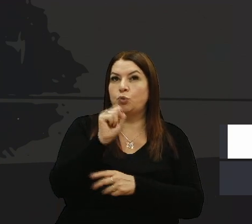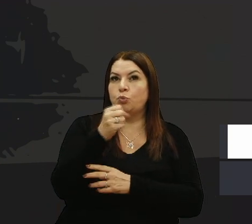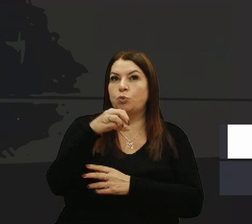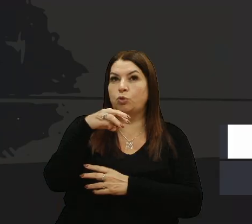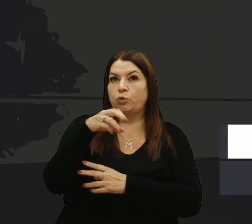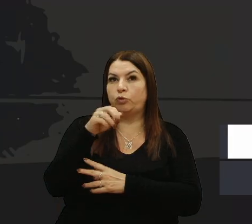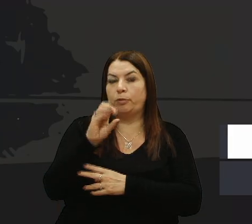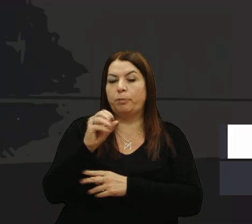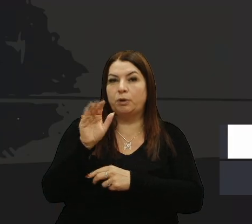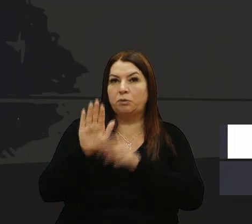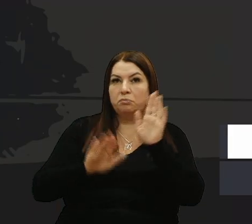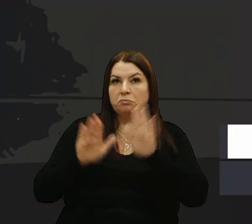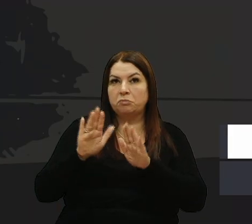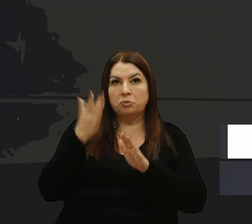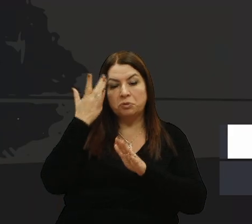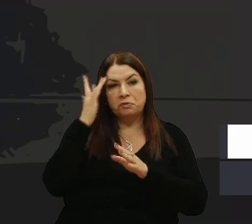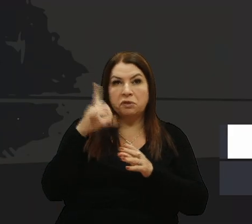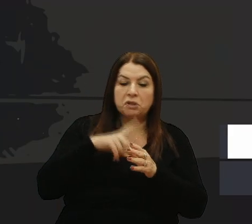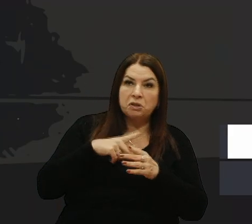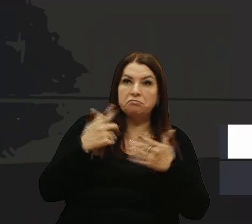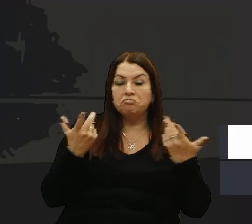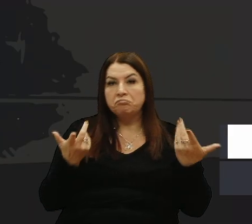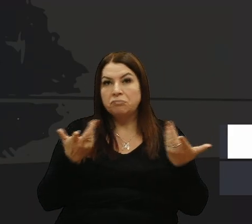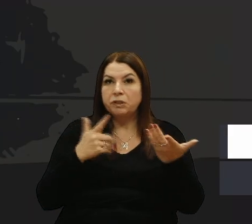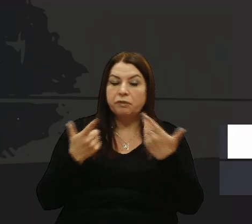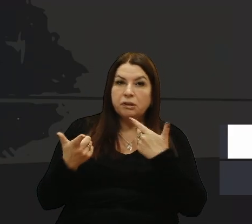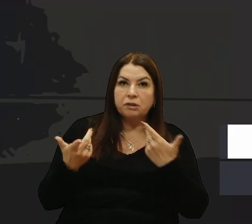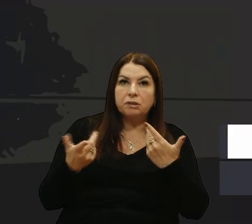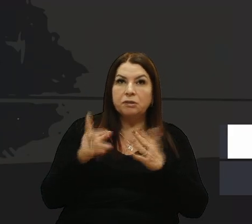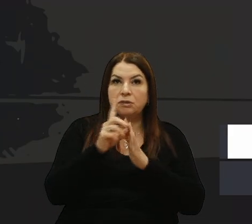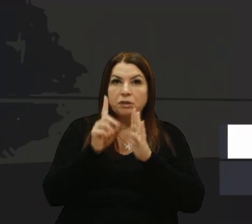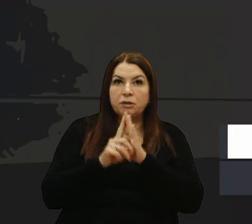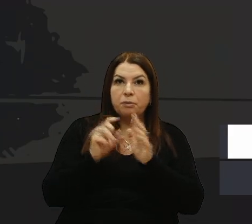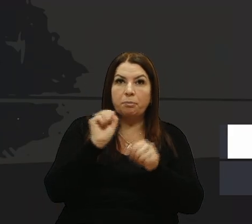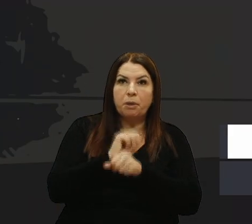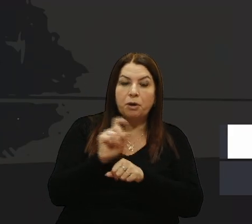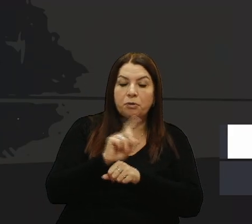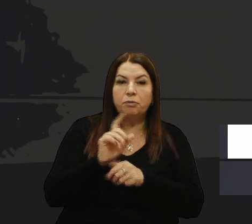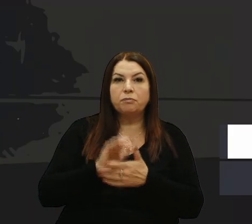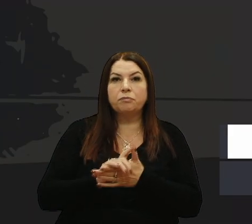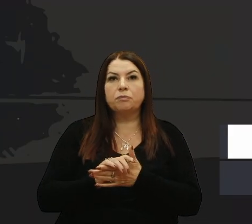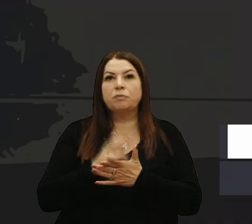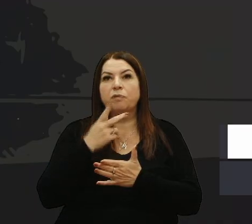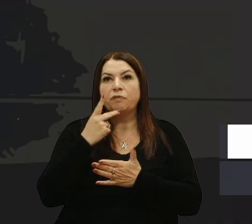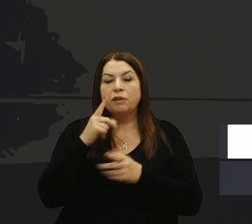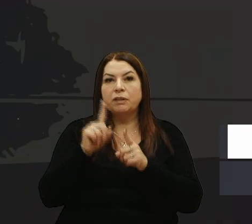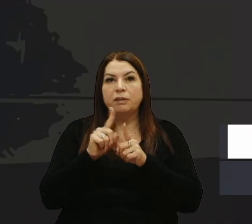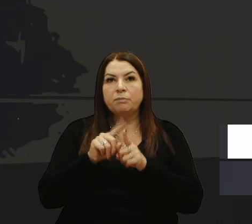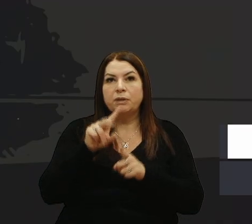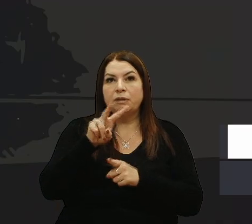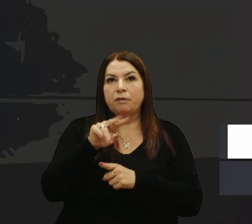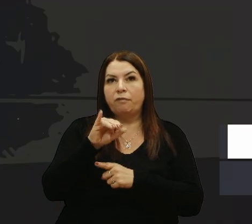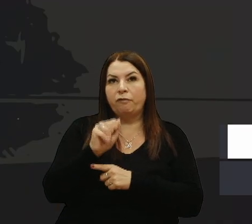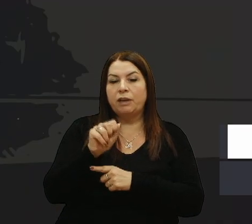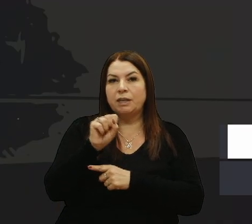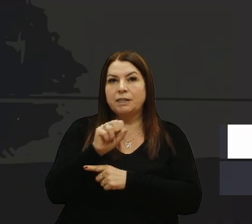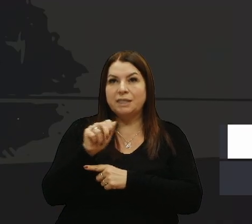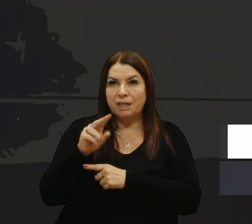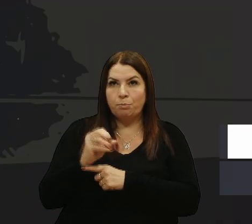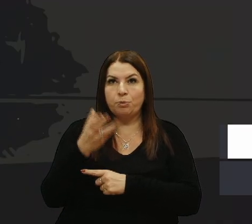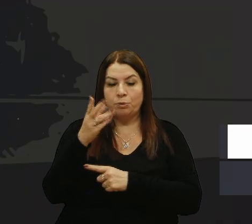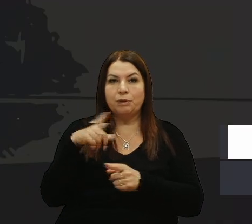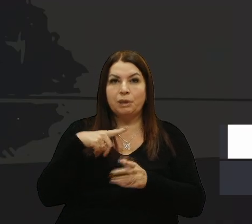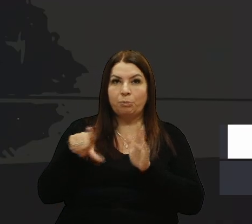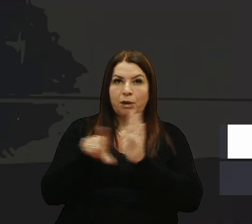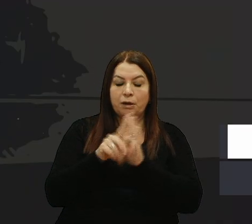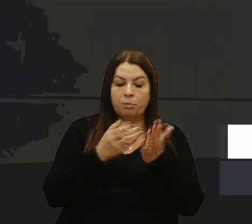a licitação. Não sei se vai ter, se não vai ter, se esse decreto suspende ou não, mas vamos falar da questão da Vila Sapo. Então, a gente tem uma